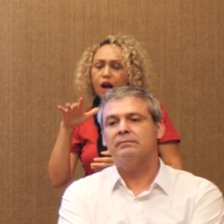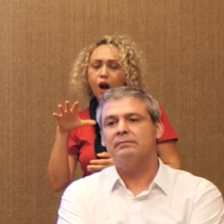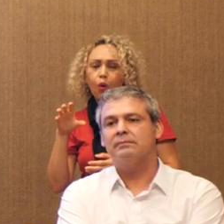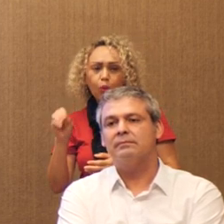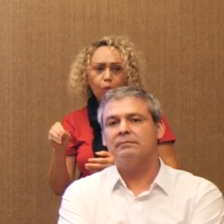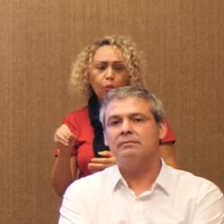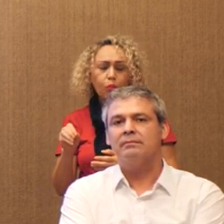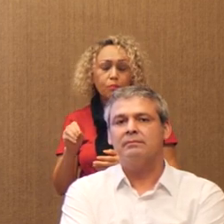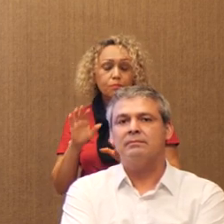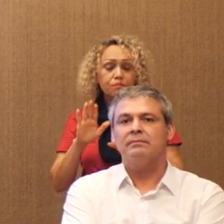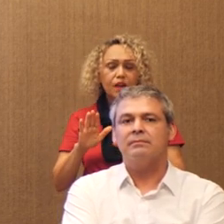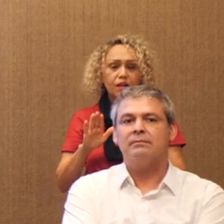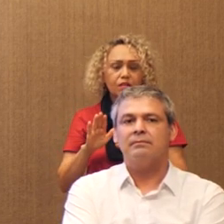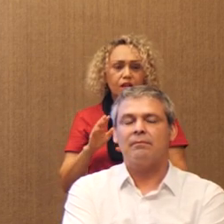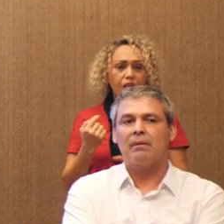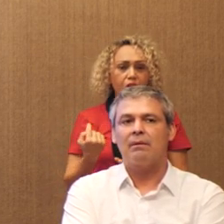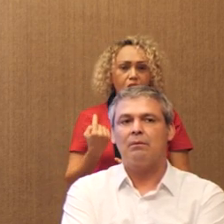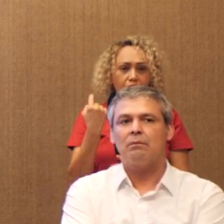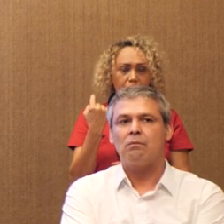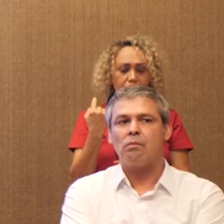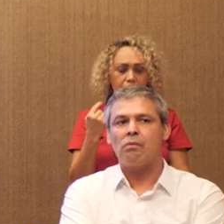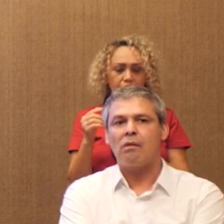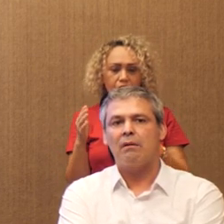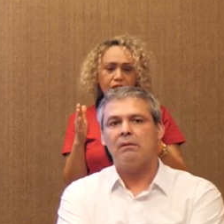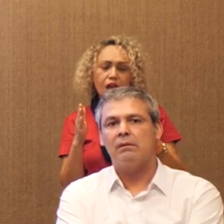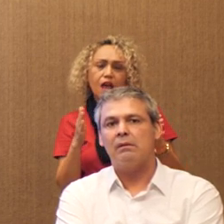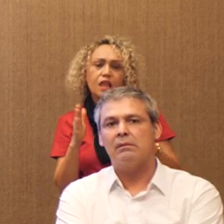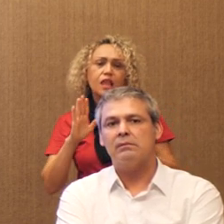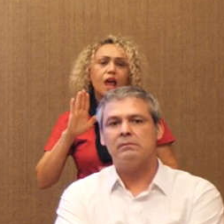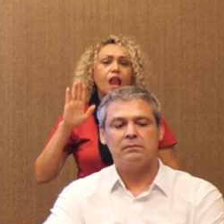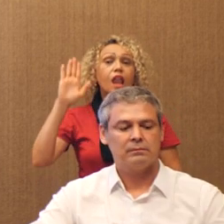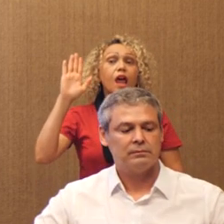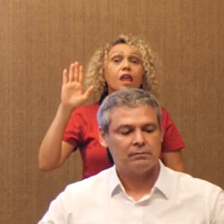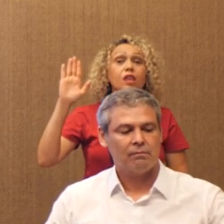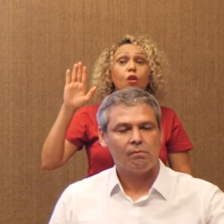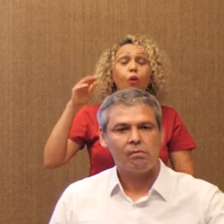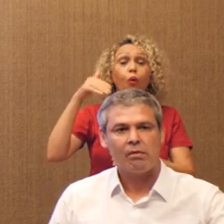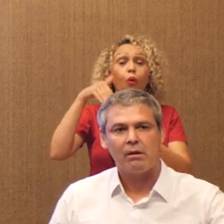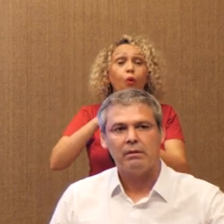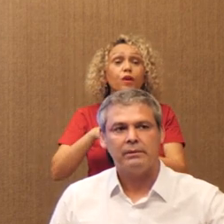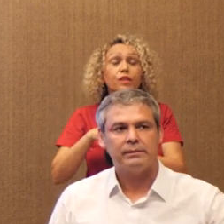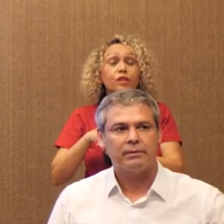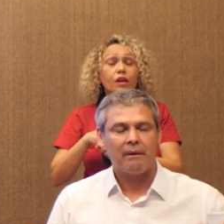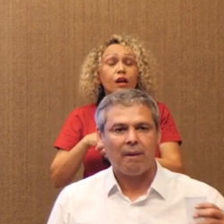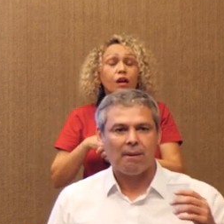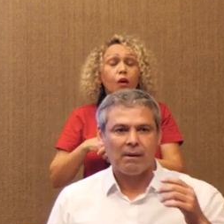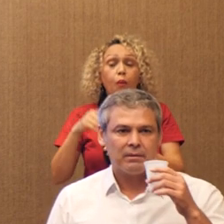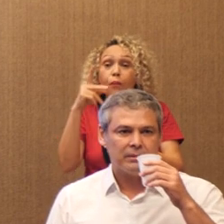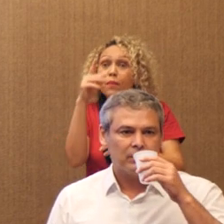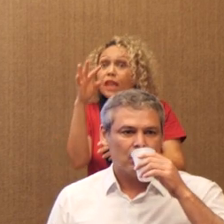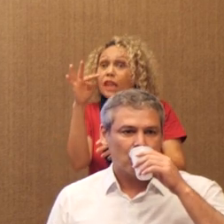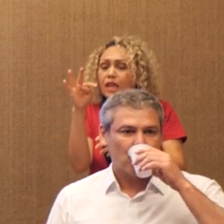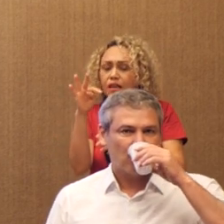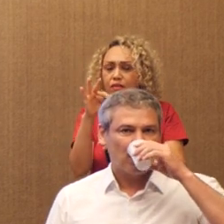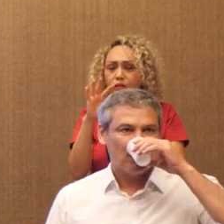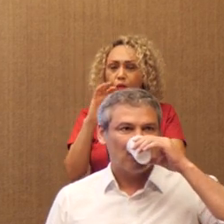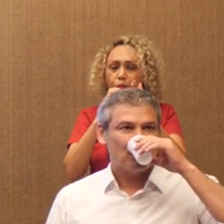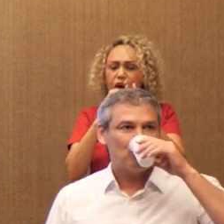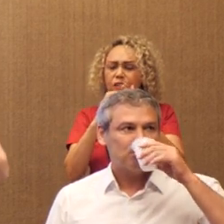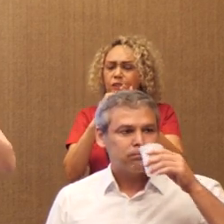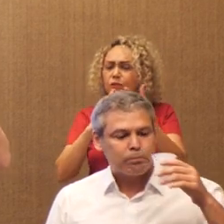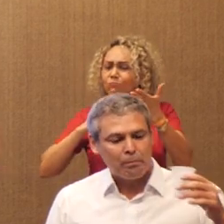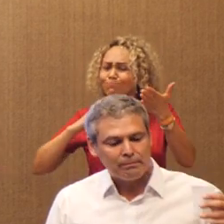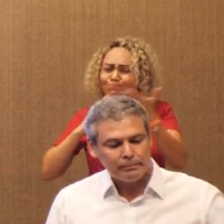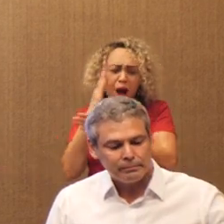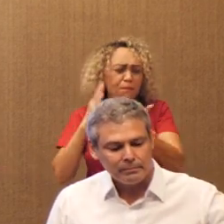se tornou, naquelas eleições, o partido mais votado do país. Agora, aí nós